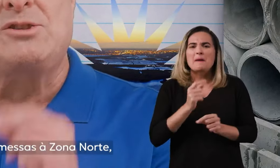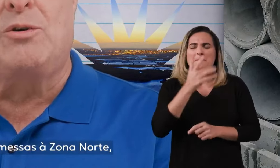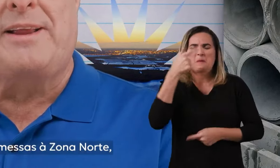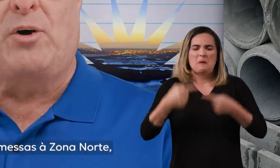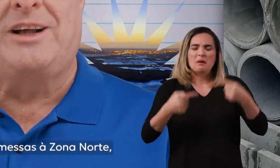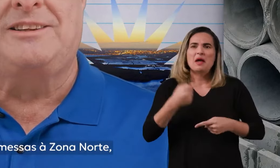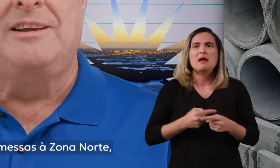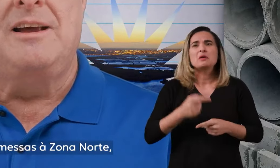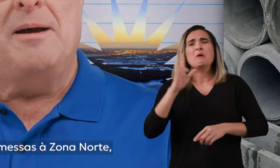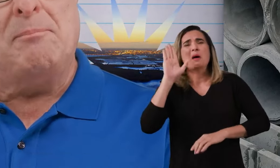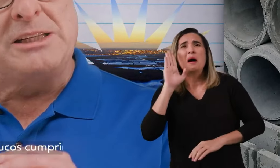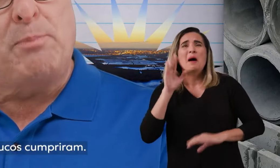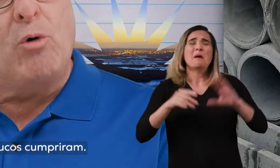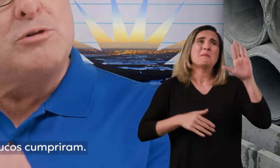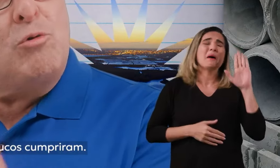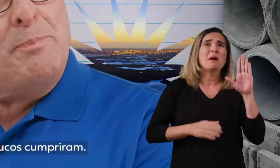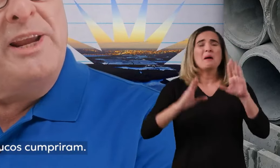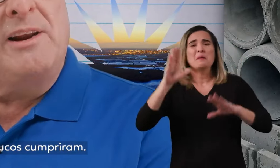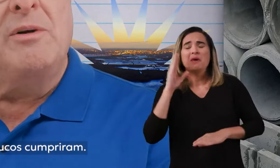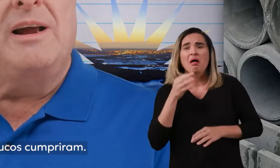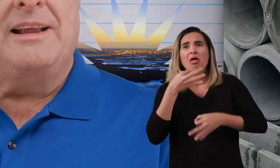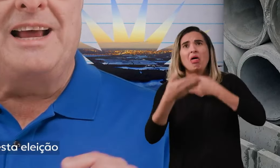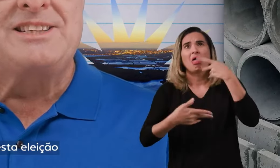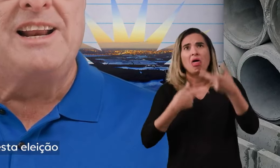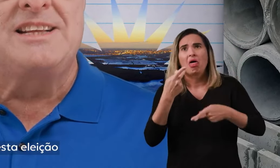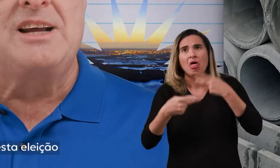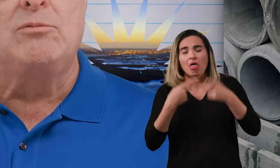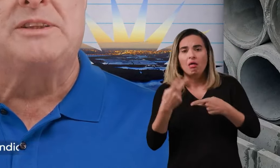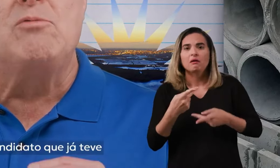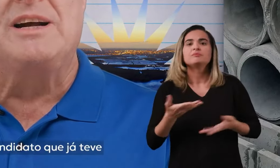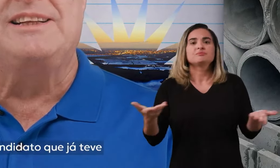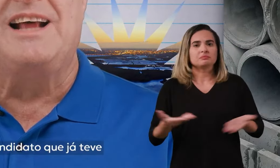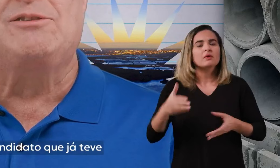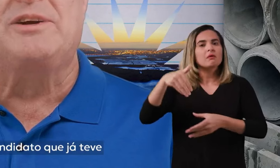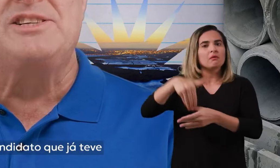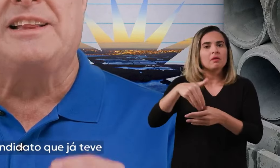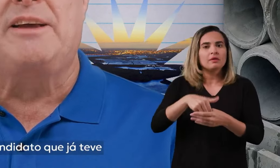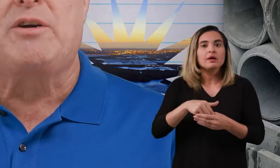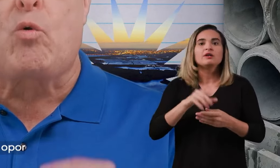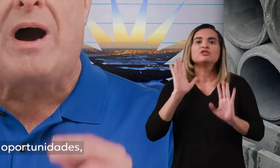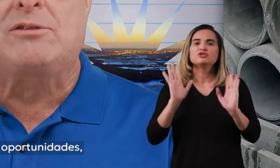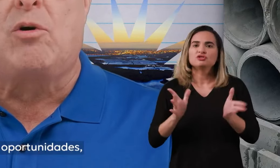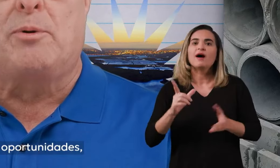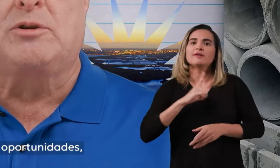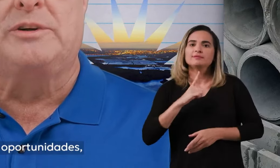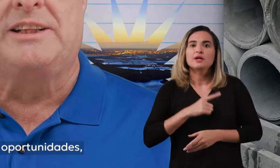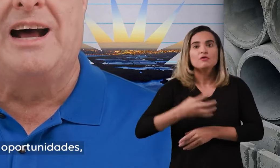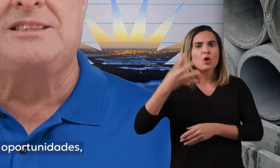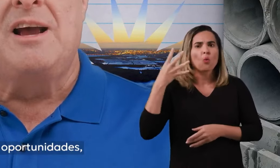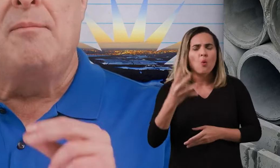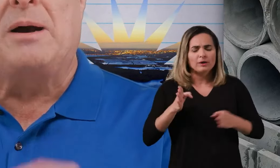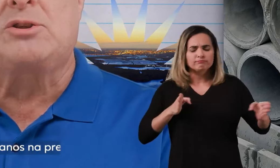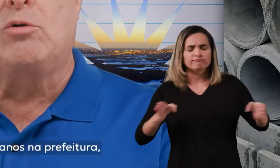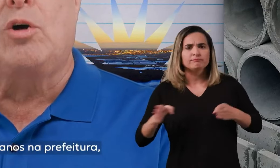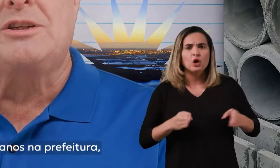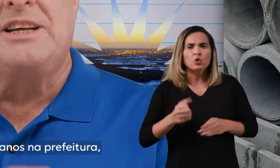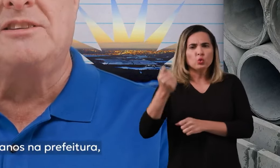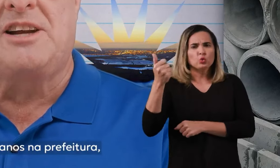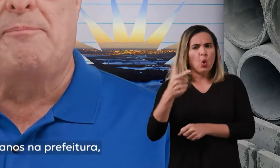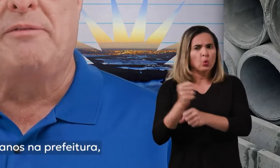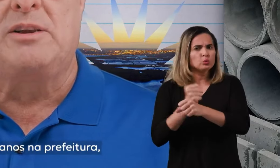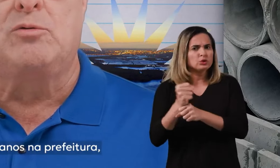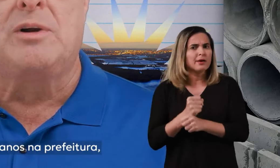à Zona Norte, mas poucos cumpriram. Nesta eleição, tem um candidato que já teve 4 oportunidades, passou